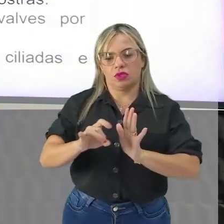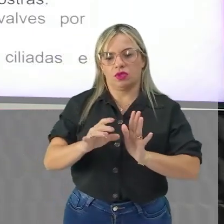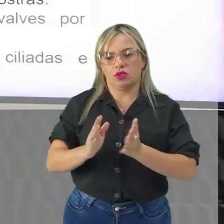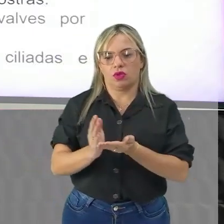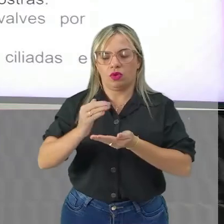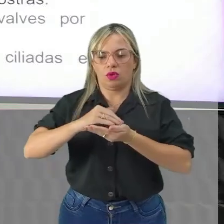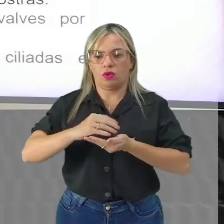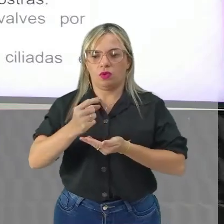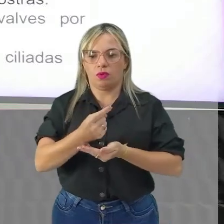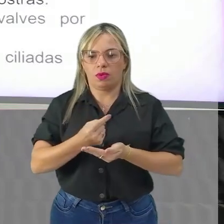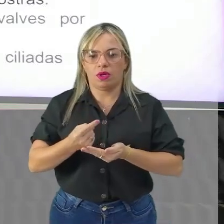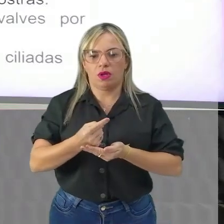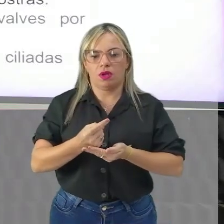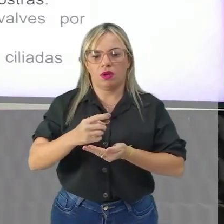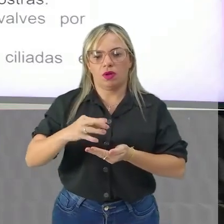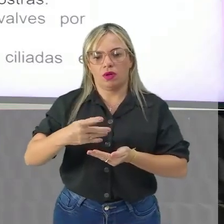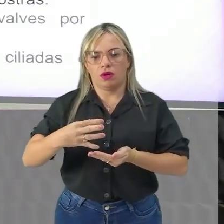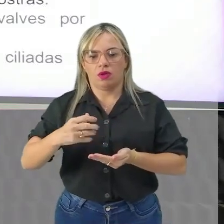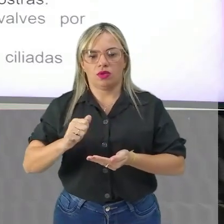uma concha.